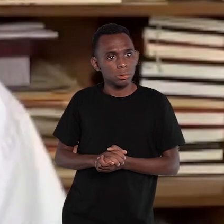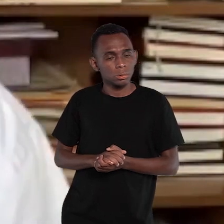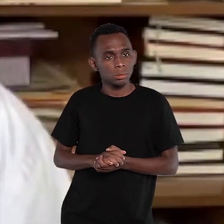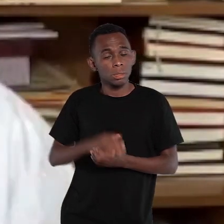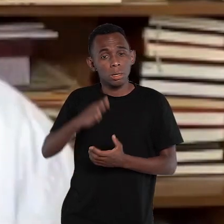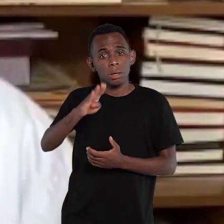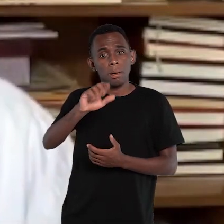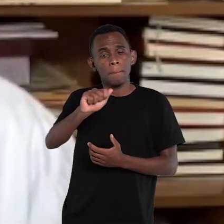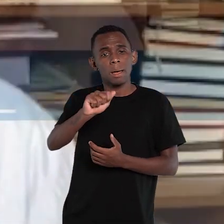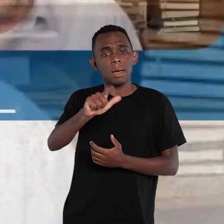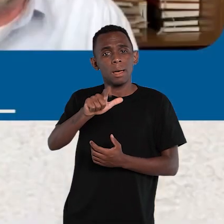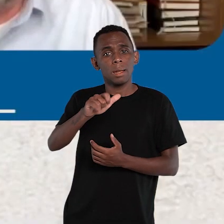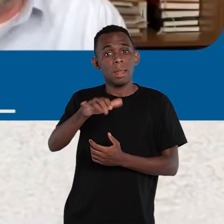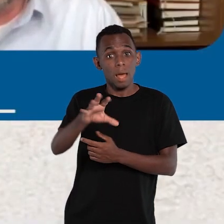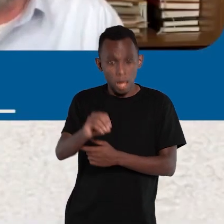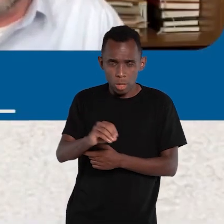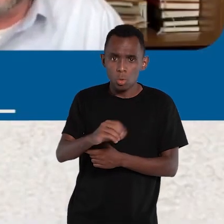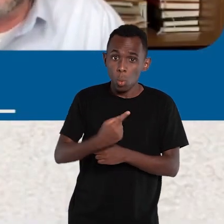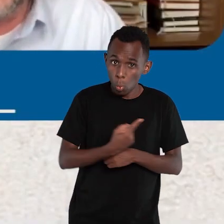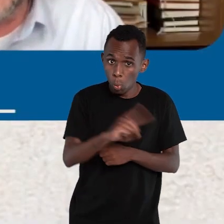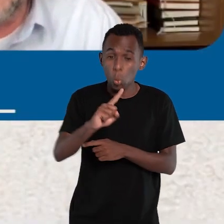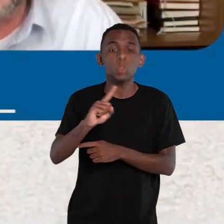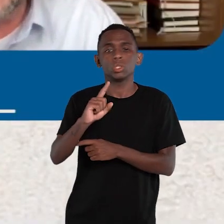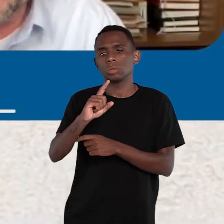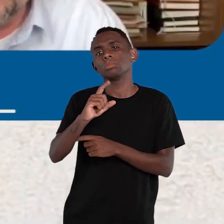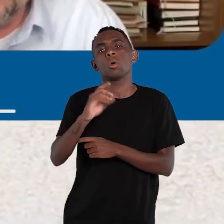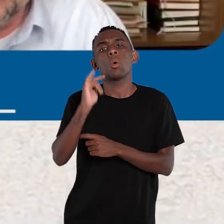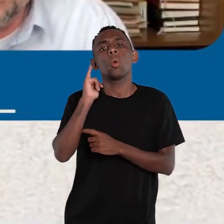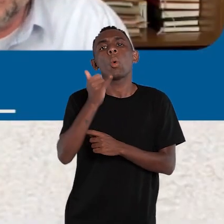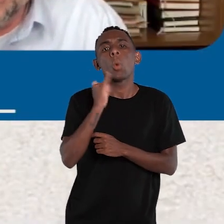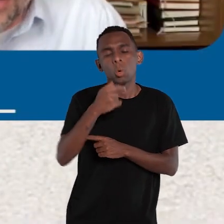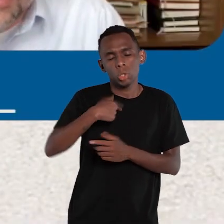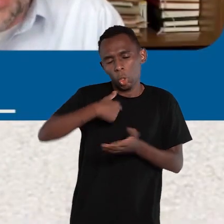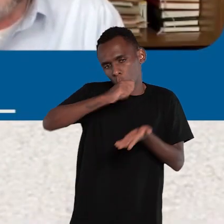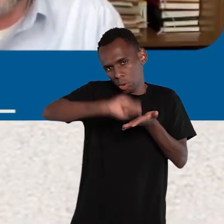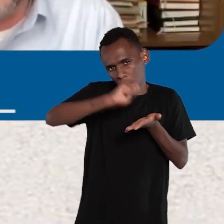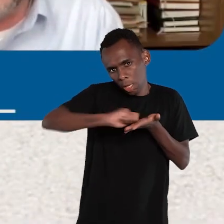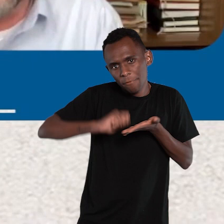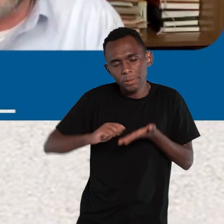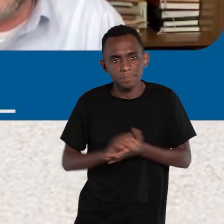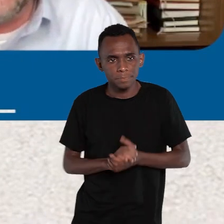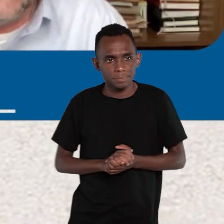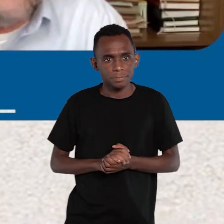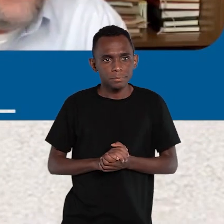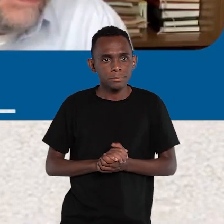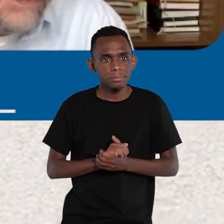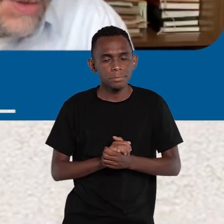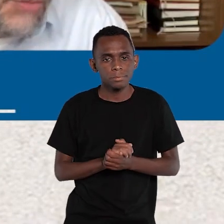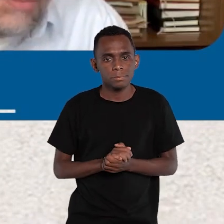Balaio é o seguinte: Balaio é o último conto que eu escrevi para esse livro. Eu tenho